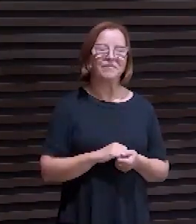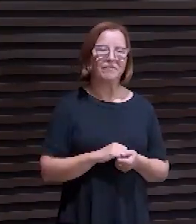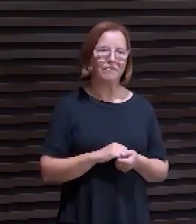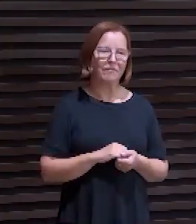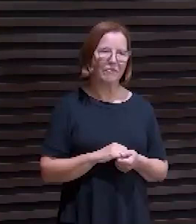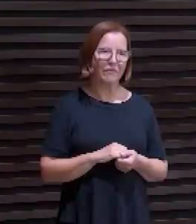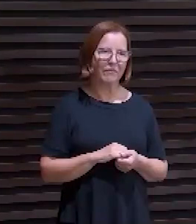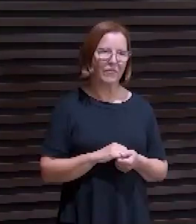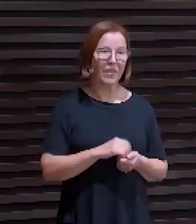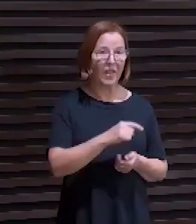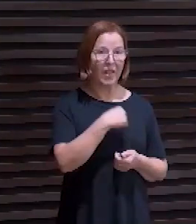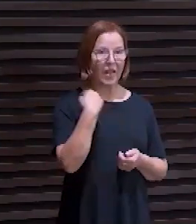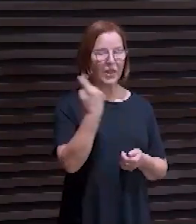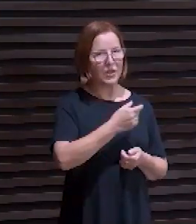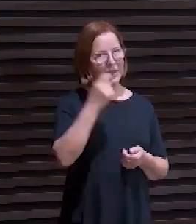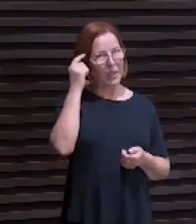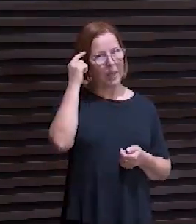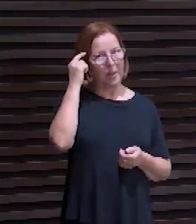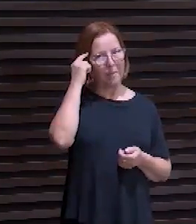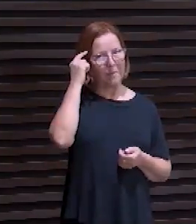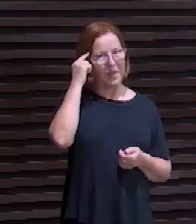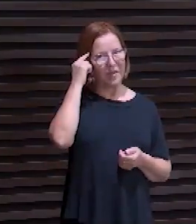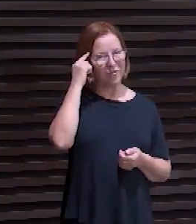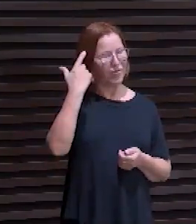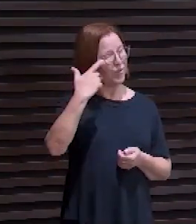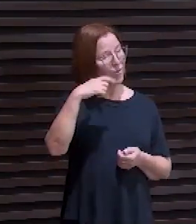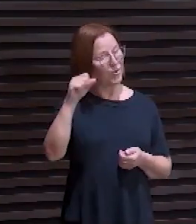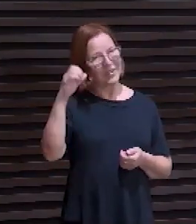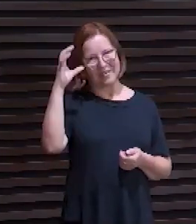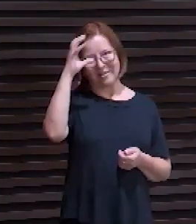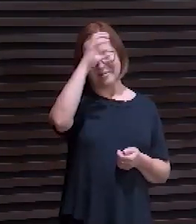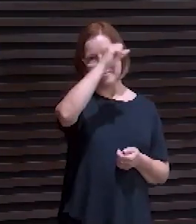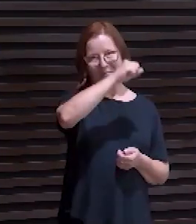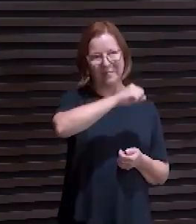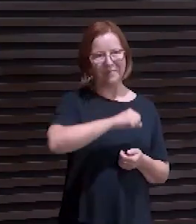que nossa mente não consegue compreender.